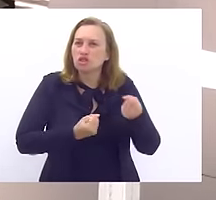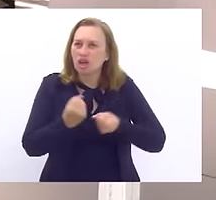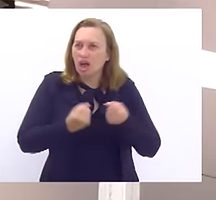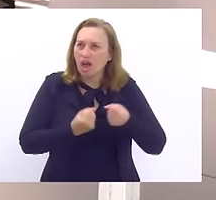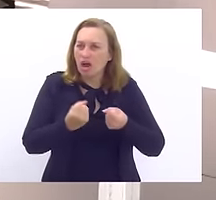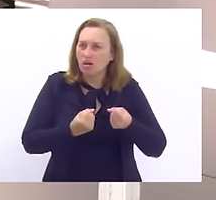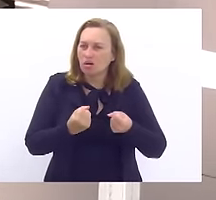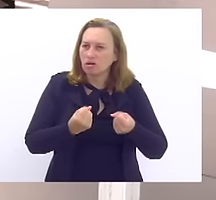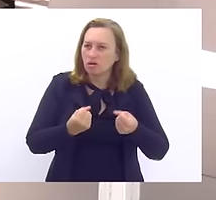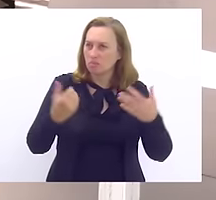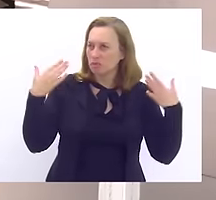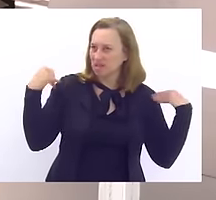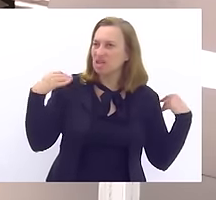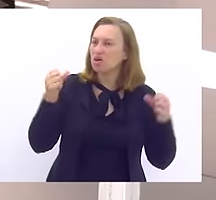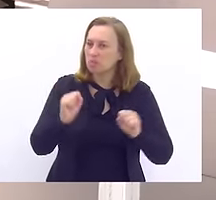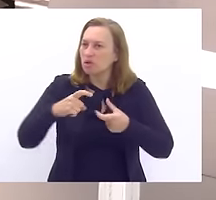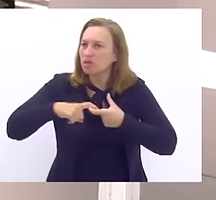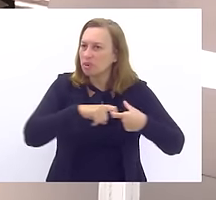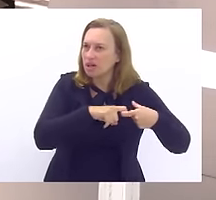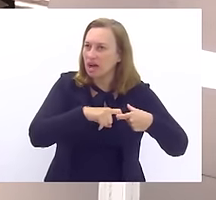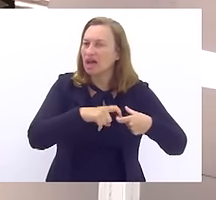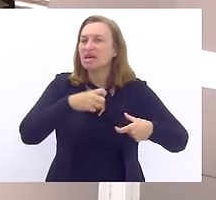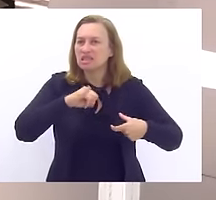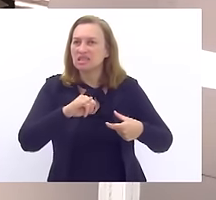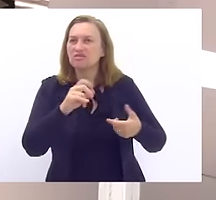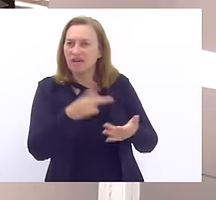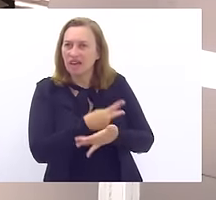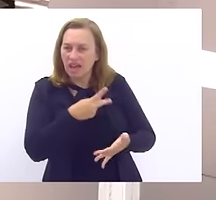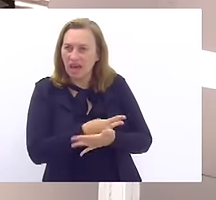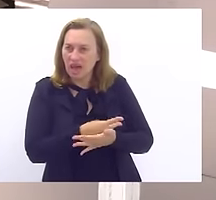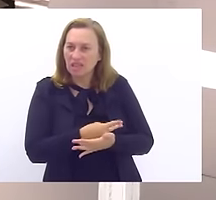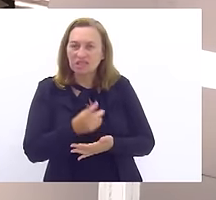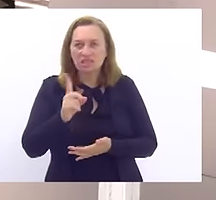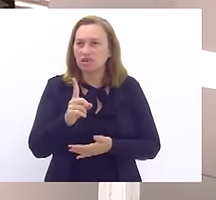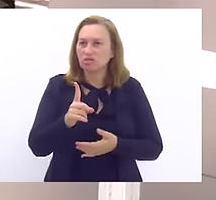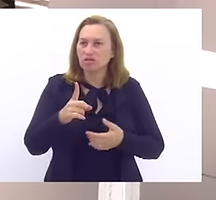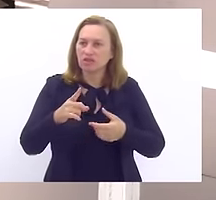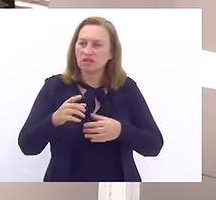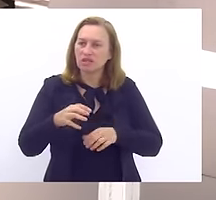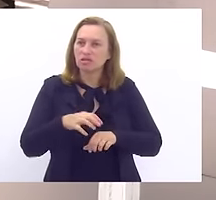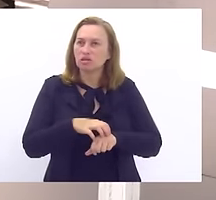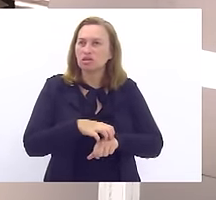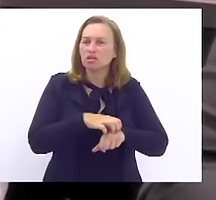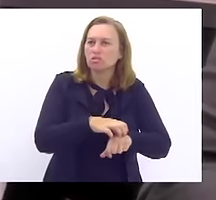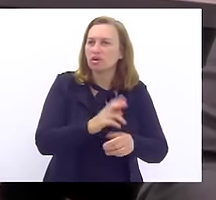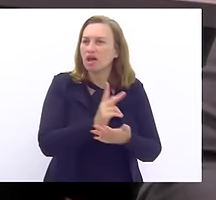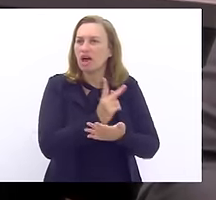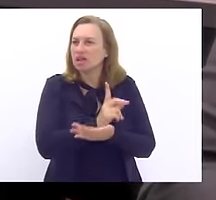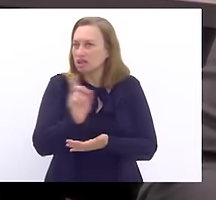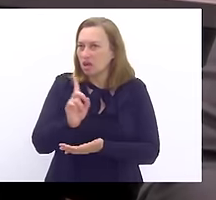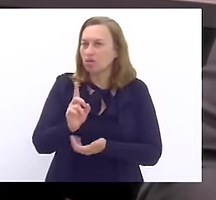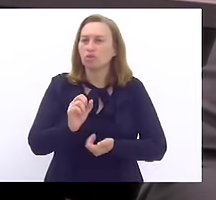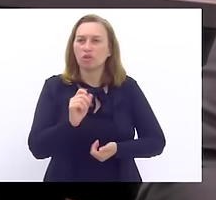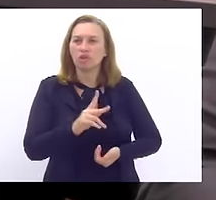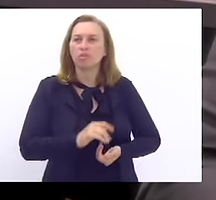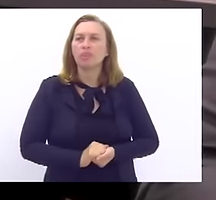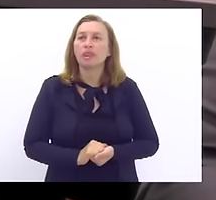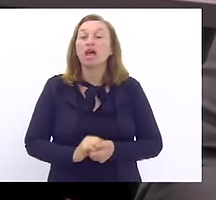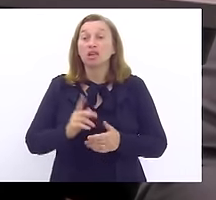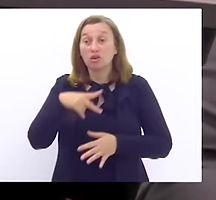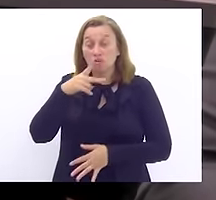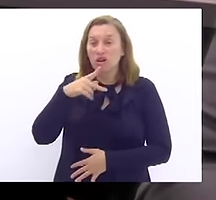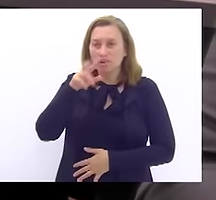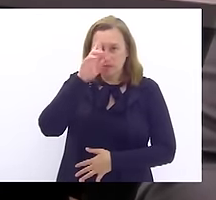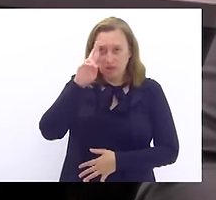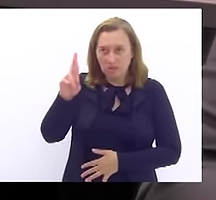rebocar carro de passeio se tiver fazendo transporte regular se não tiver fazendo transporte irregular pode rebocar não tá então eu vou dizer